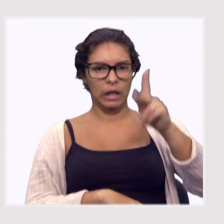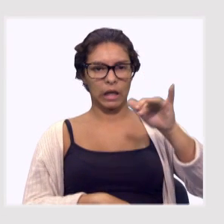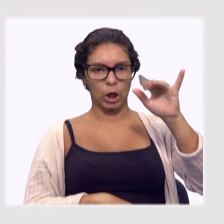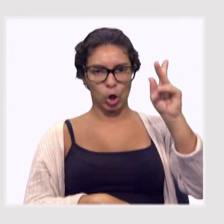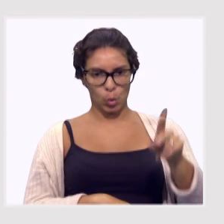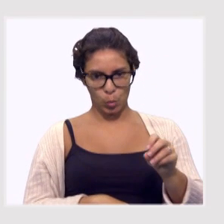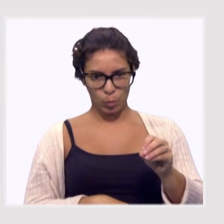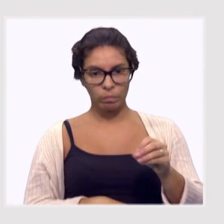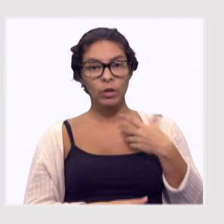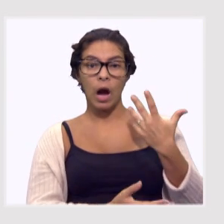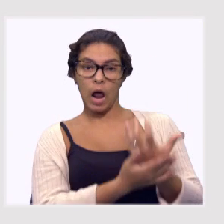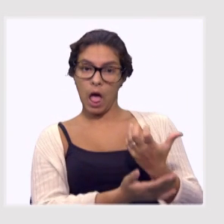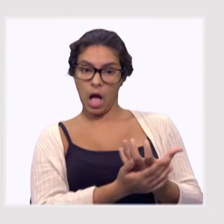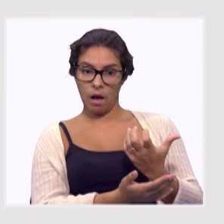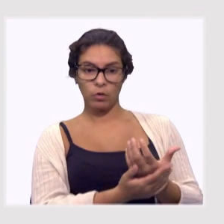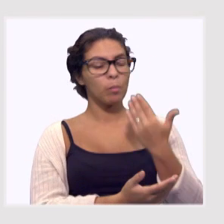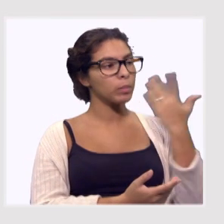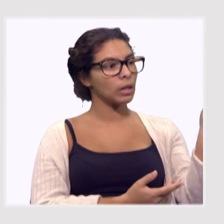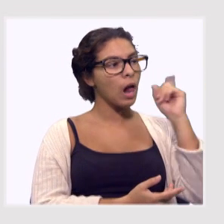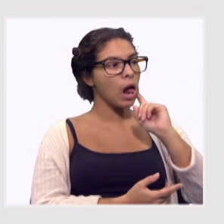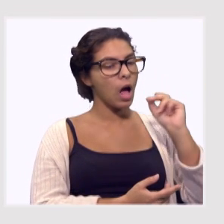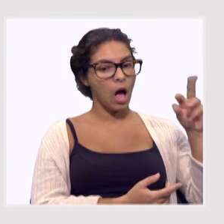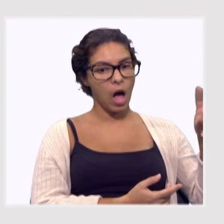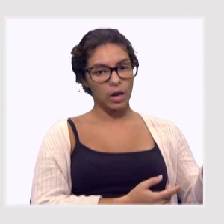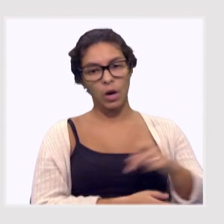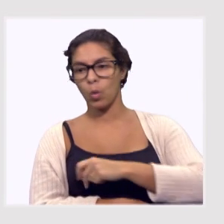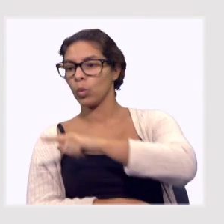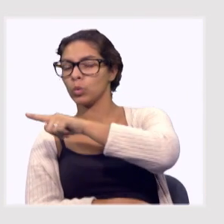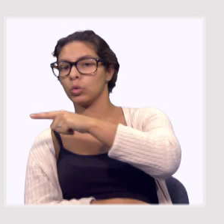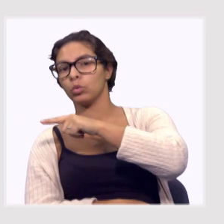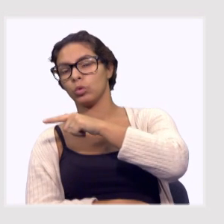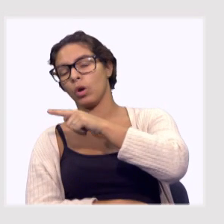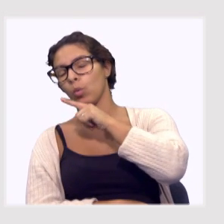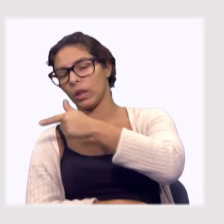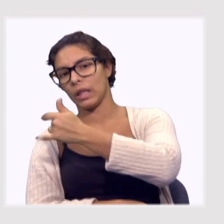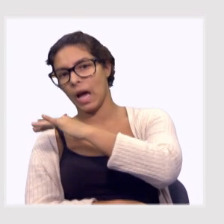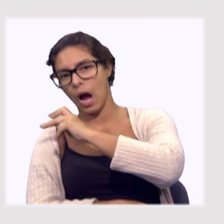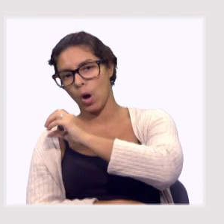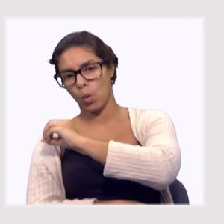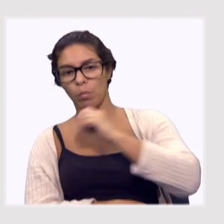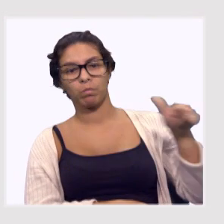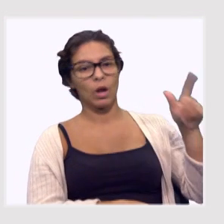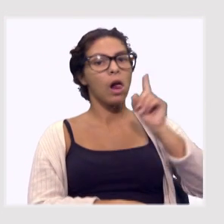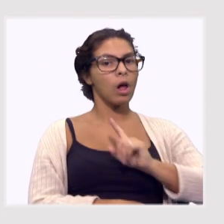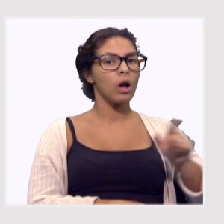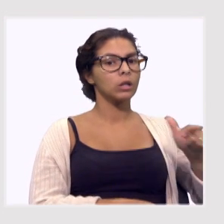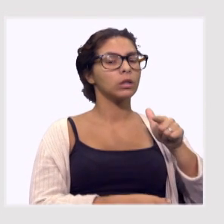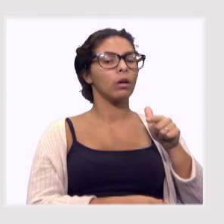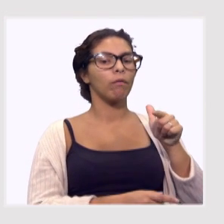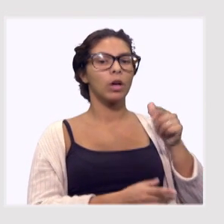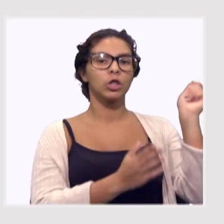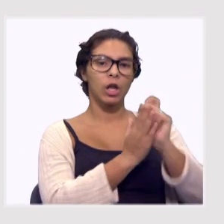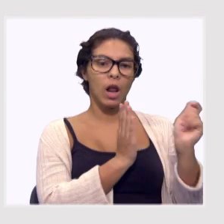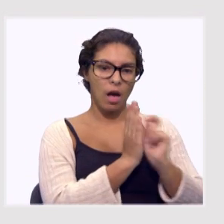ao vídeo do Kiko. Durante as gravações, o João pediu à Ana e ao Tiago que fizessem uma música para o vídeo. A Ana